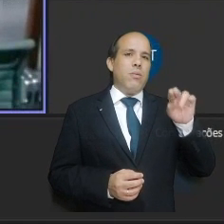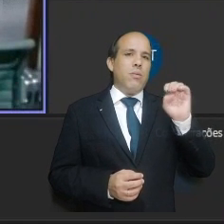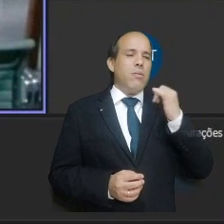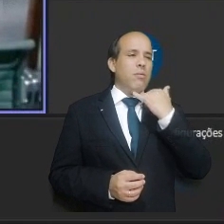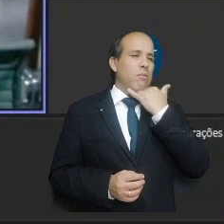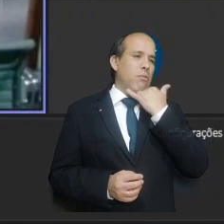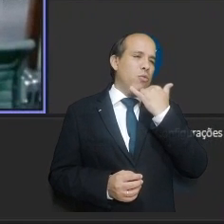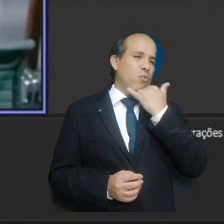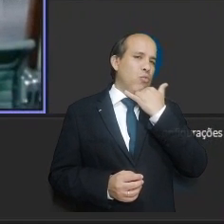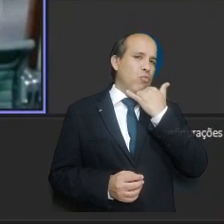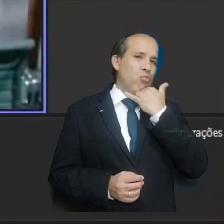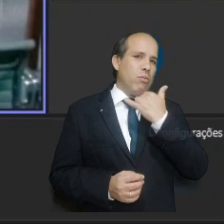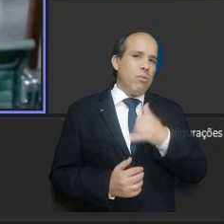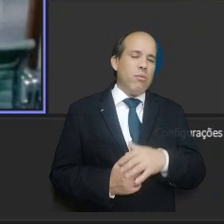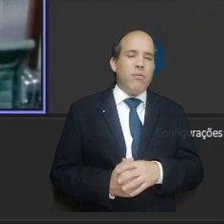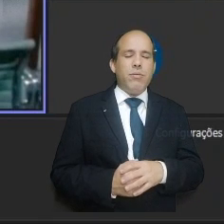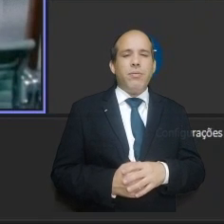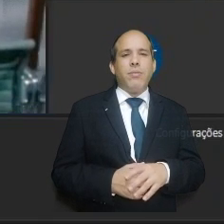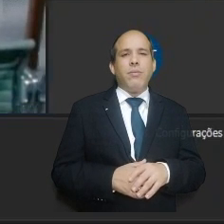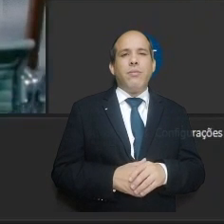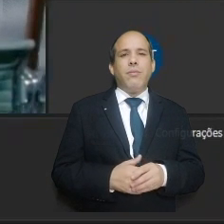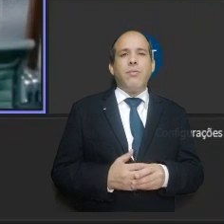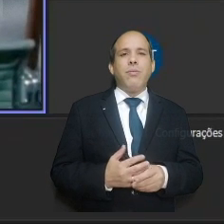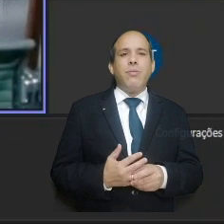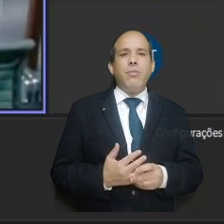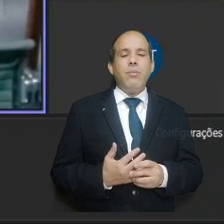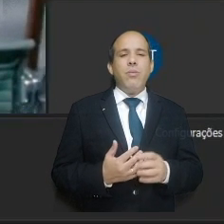Karine, desculpe, doutora Karine.